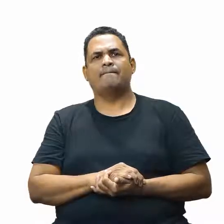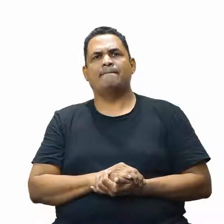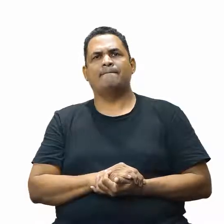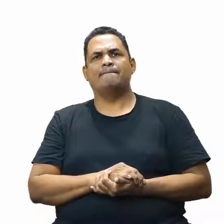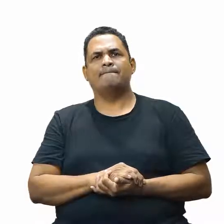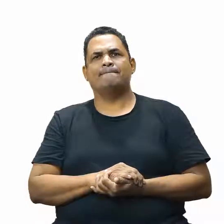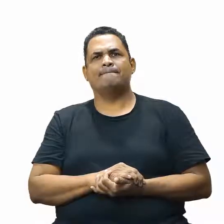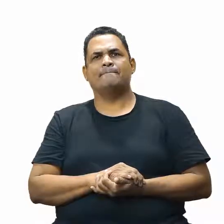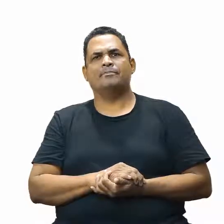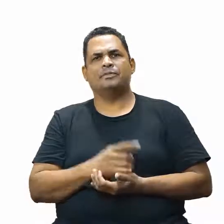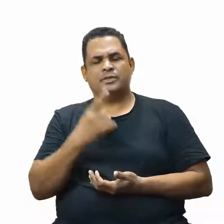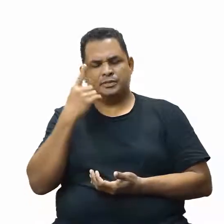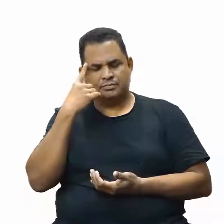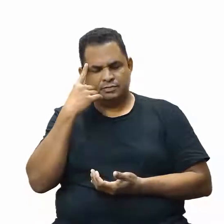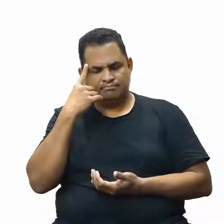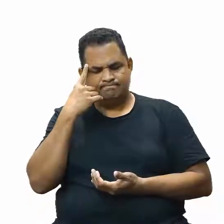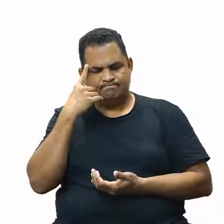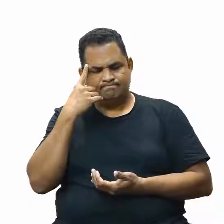Eu estou aqui pensando,